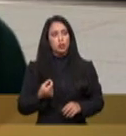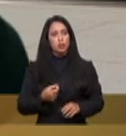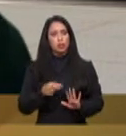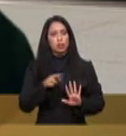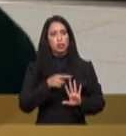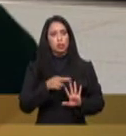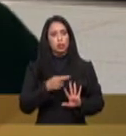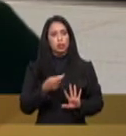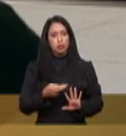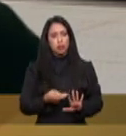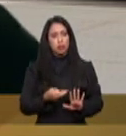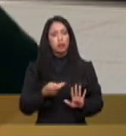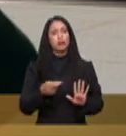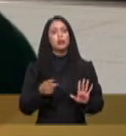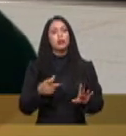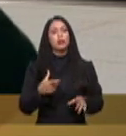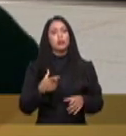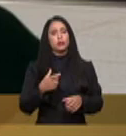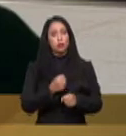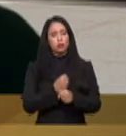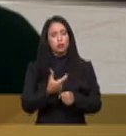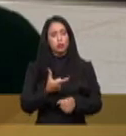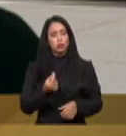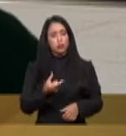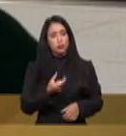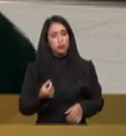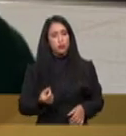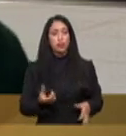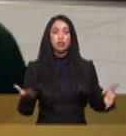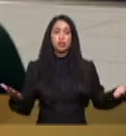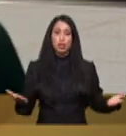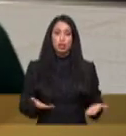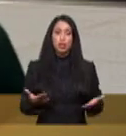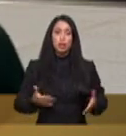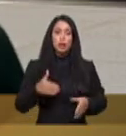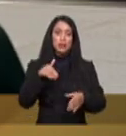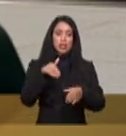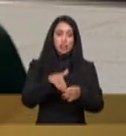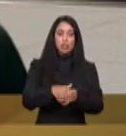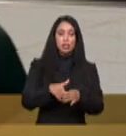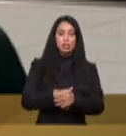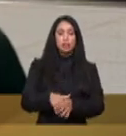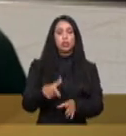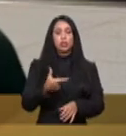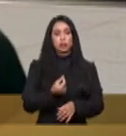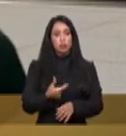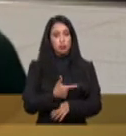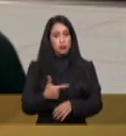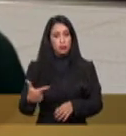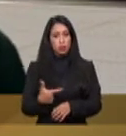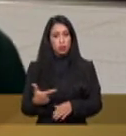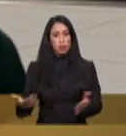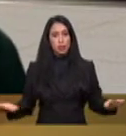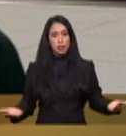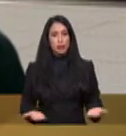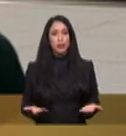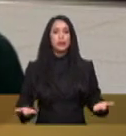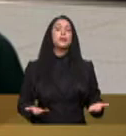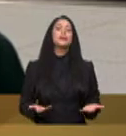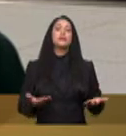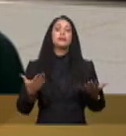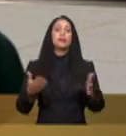resolução 23.264/2020, mais recentemente para as eleições deste ano de 2022,